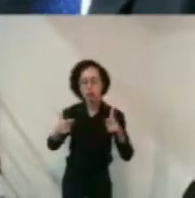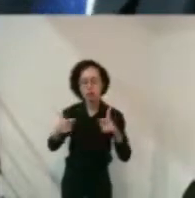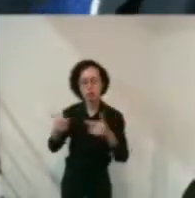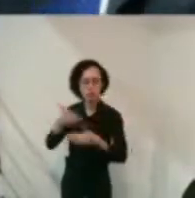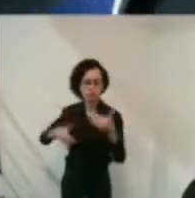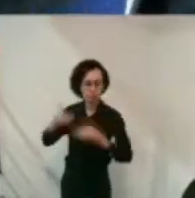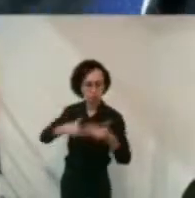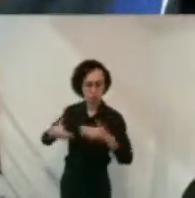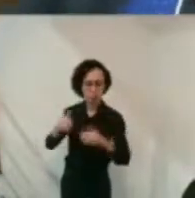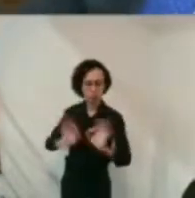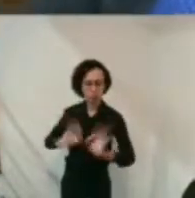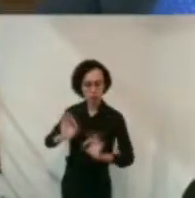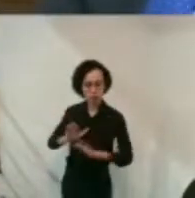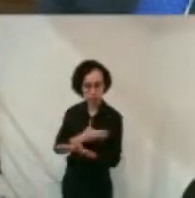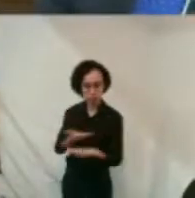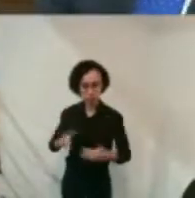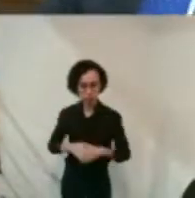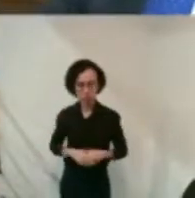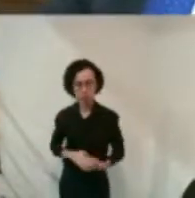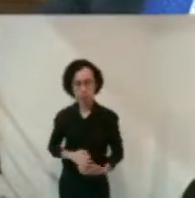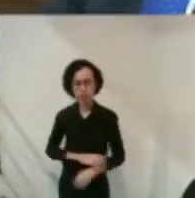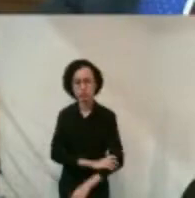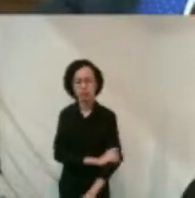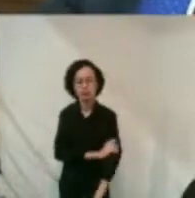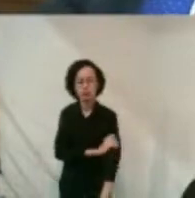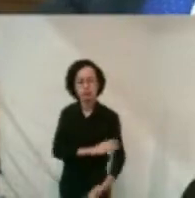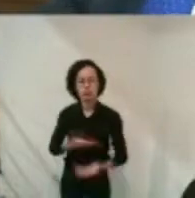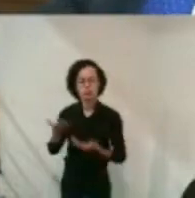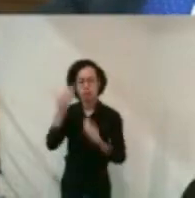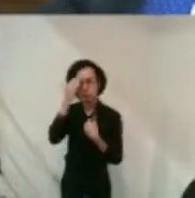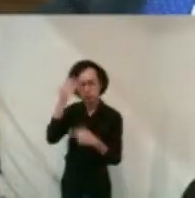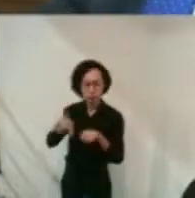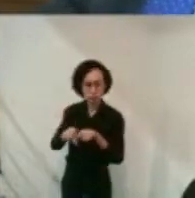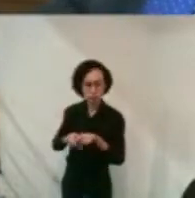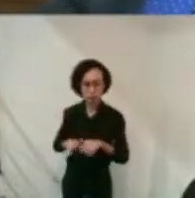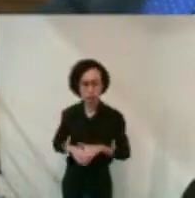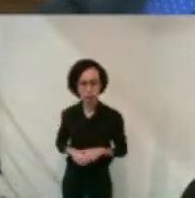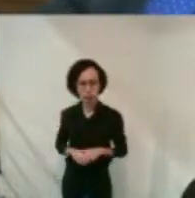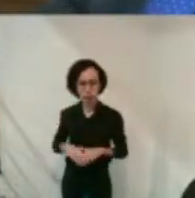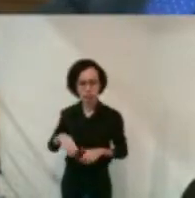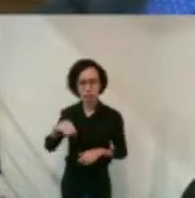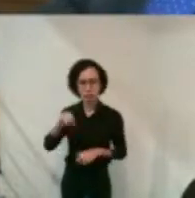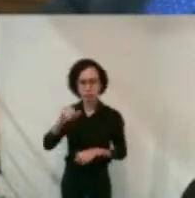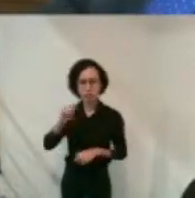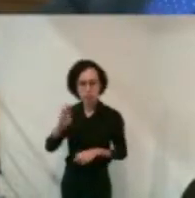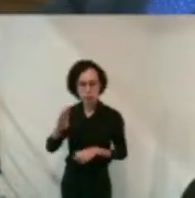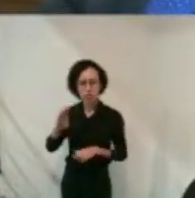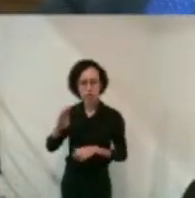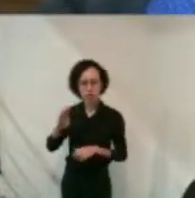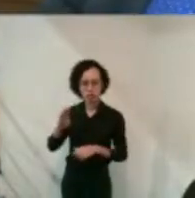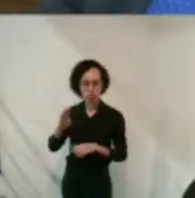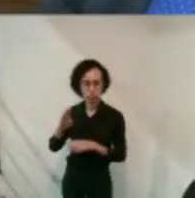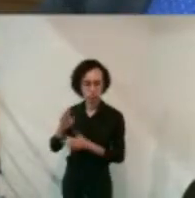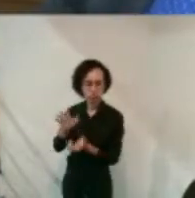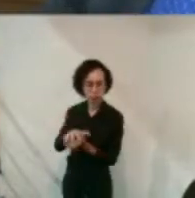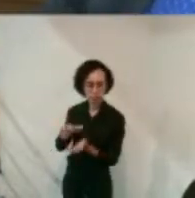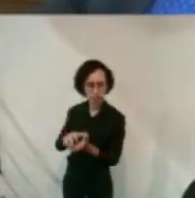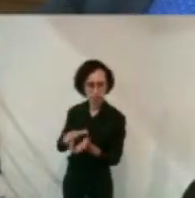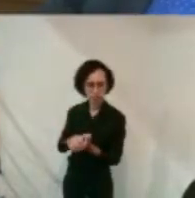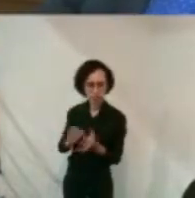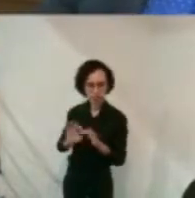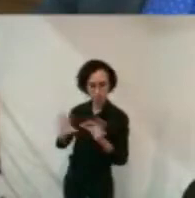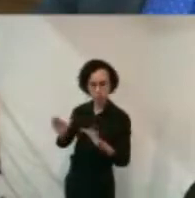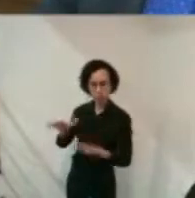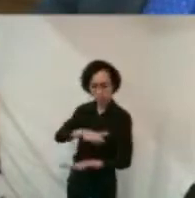organização desse evento. Quero aqui agradecer à OAB Pernambuco por ter nos cedido esse espaço,